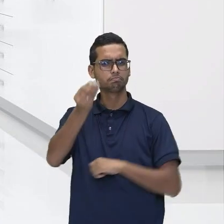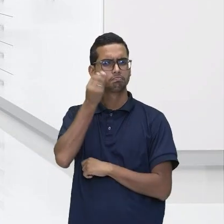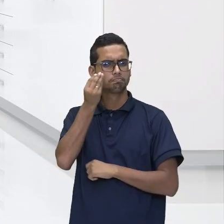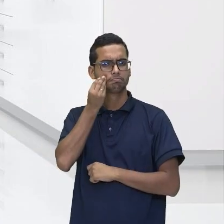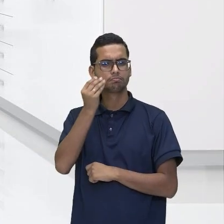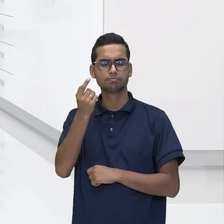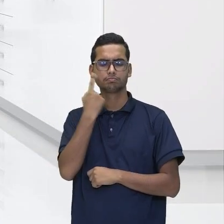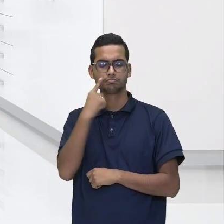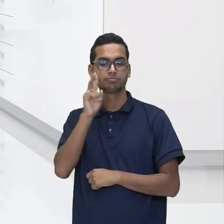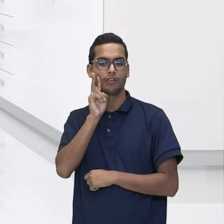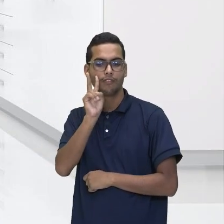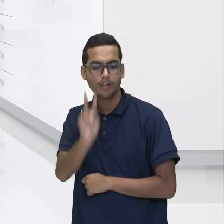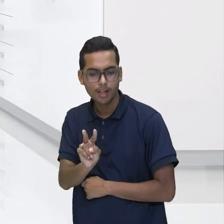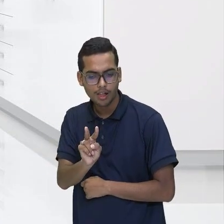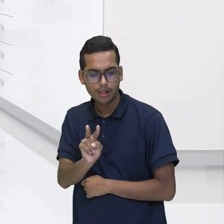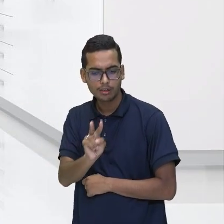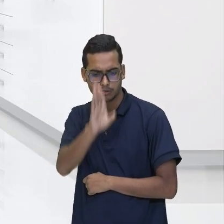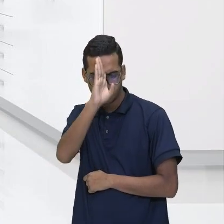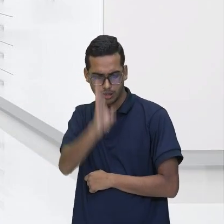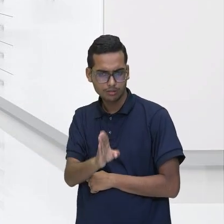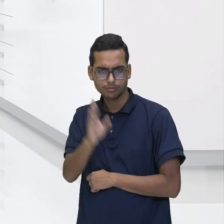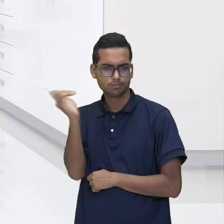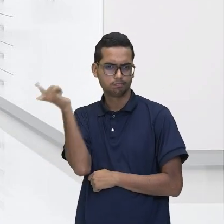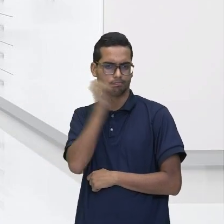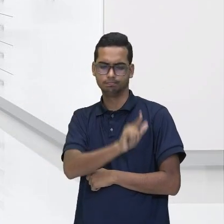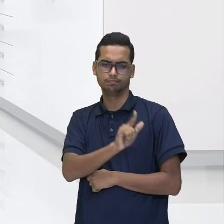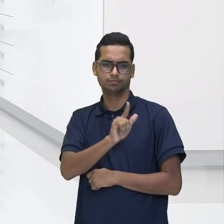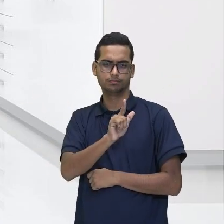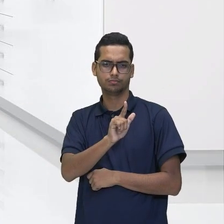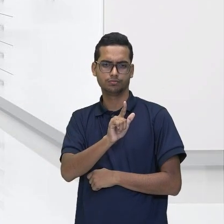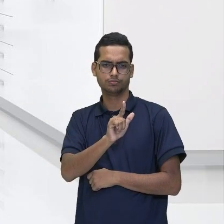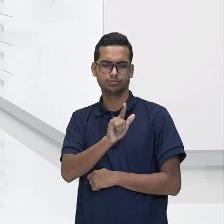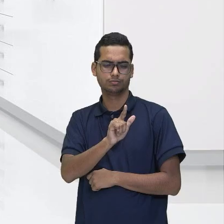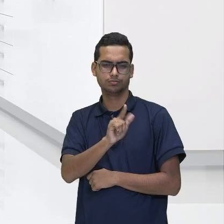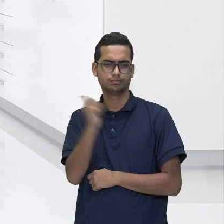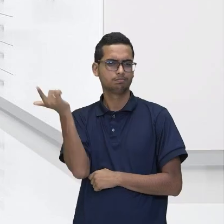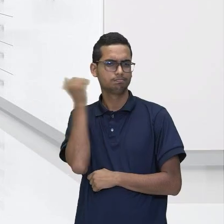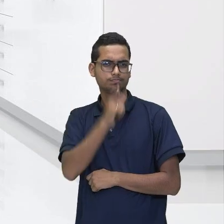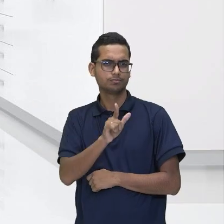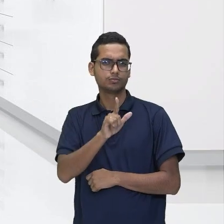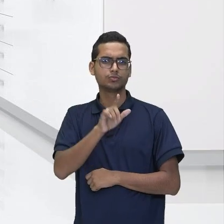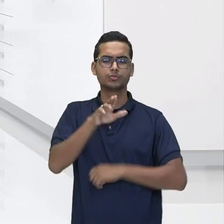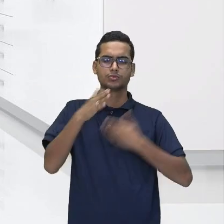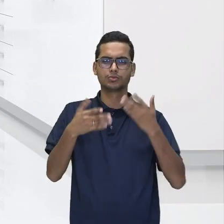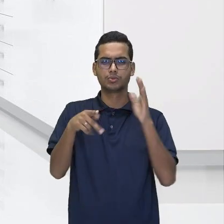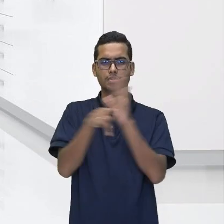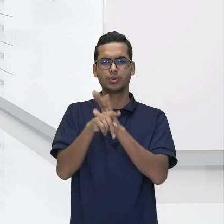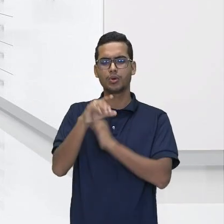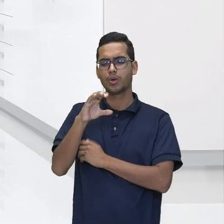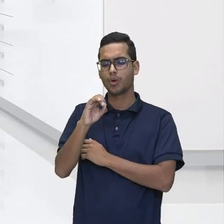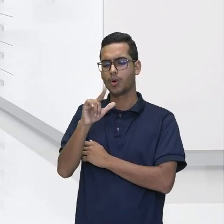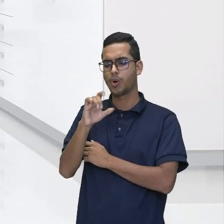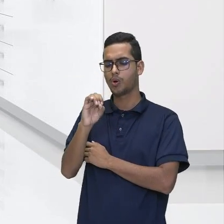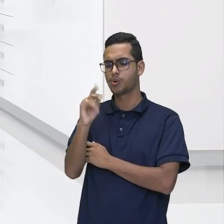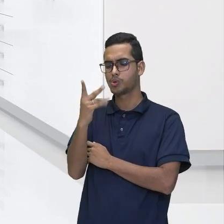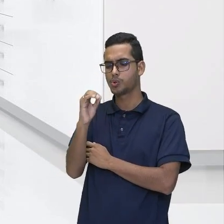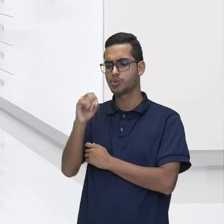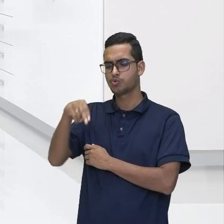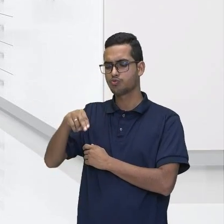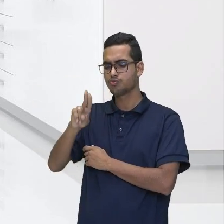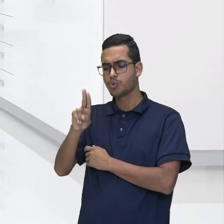nu. Quando eu falo a olho nu, é sem o uso de um equipamento apropriado para fazer o aumento,